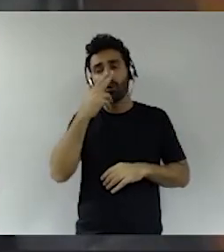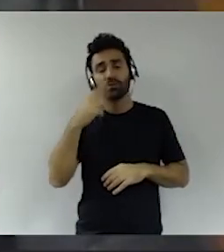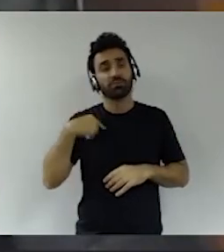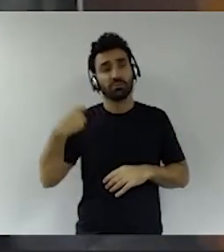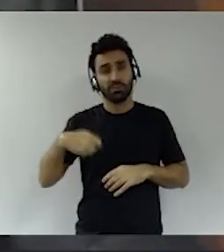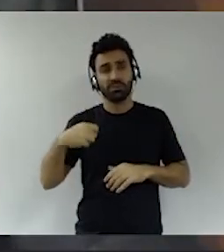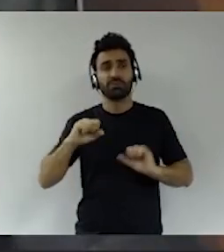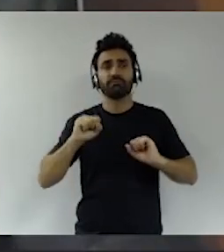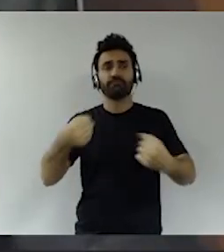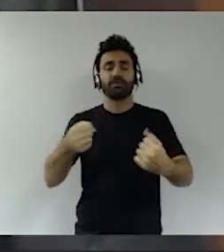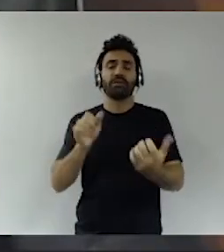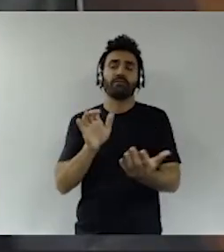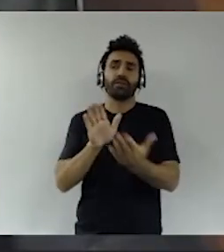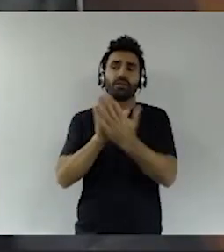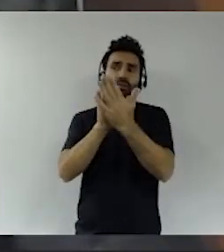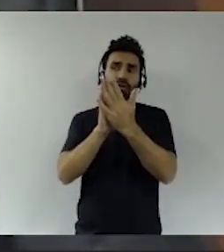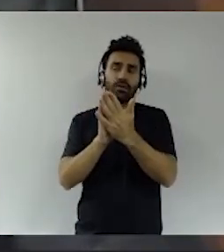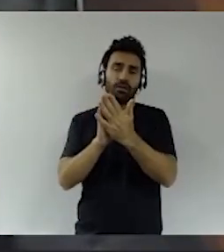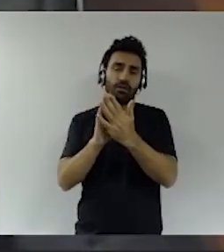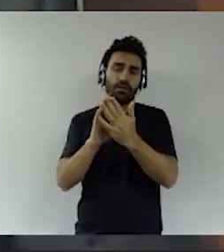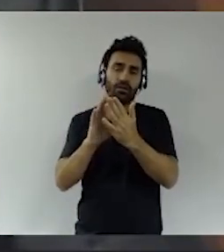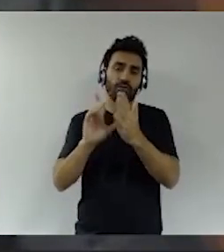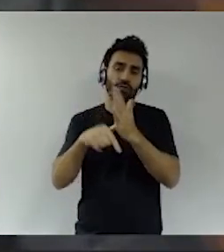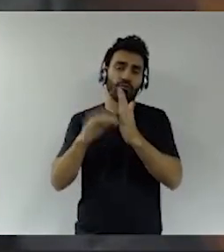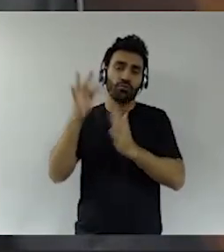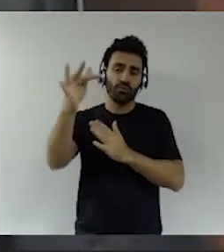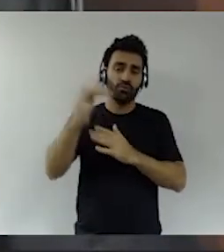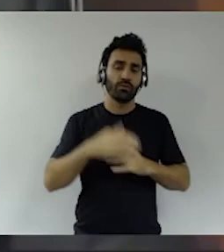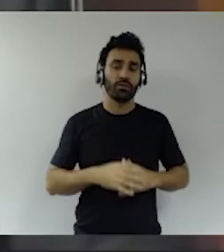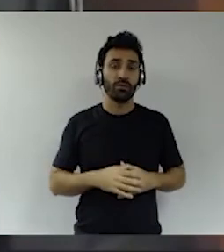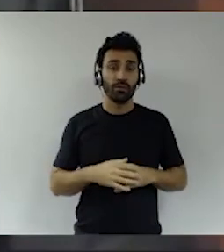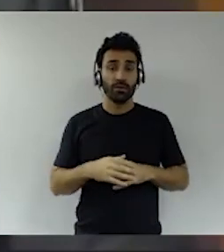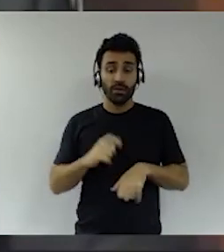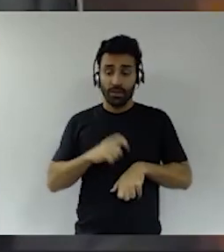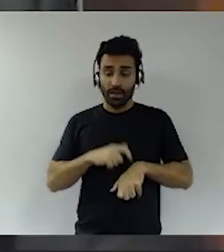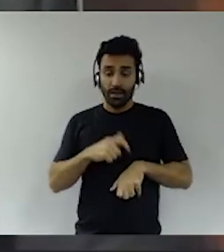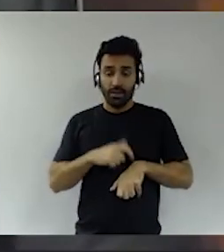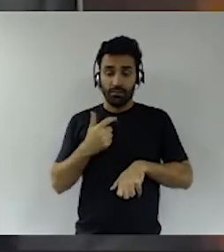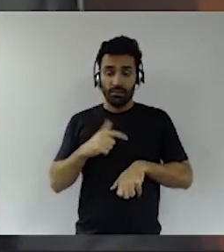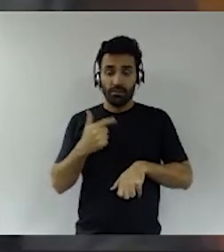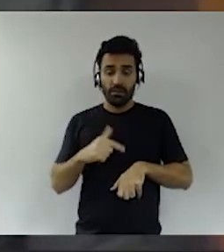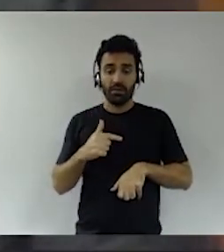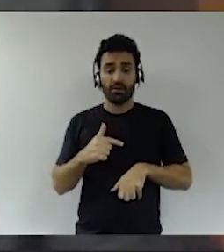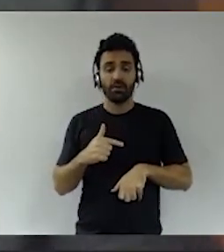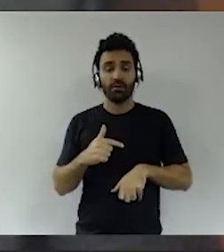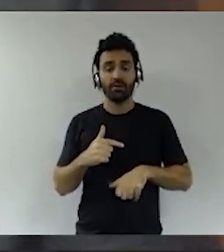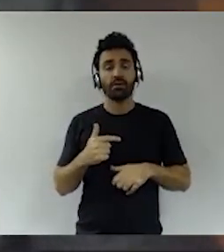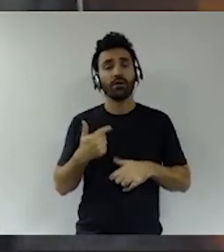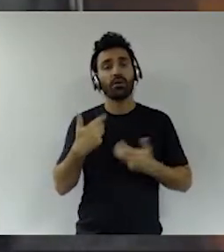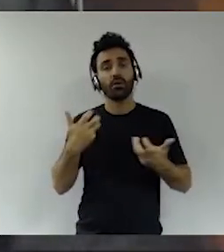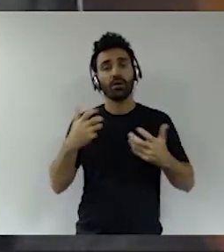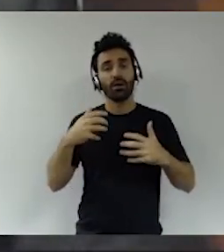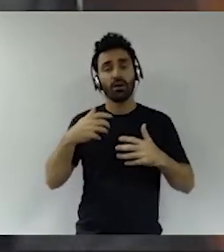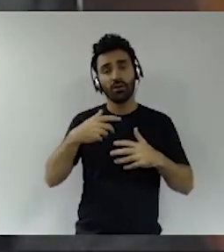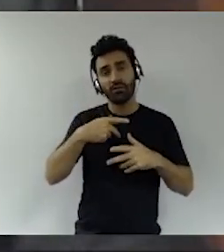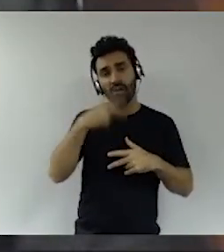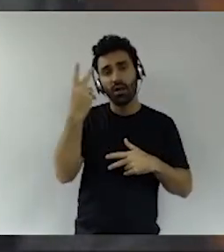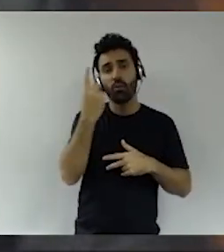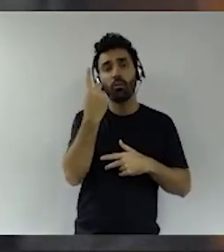ser enfrentado nos próximos tempos. E como eu tenho muito pouco tempo, eu acho que eu tenho que dizer talvez uma só